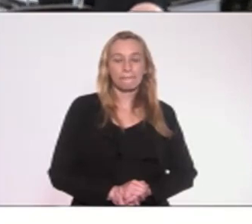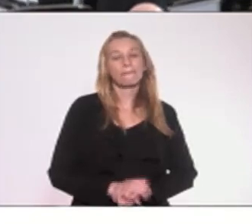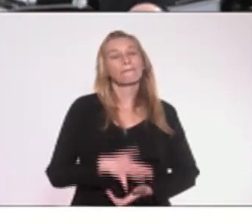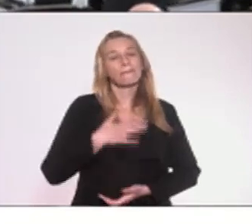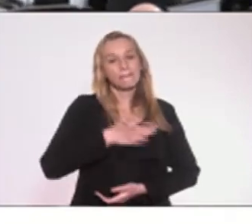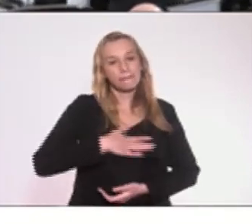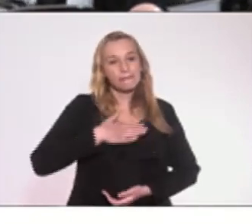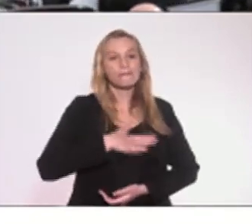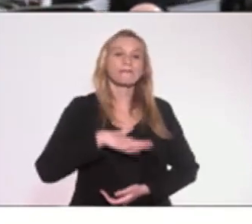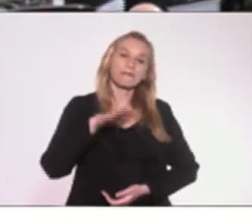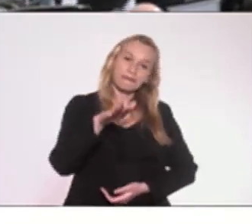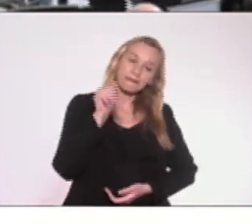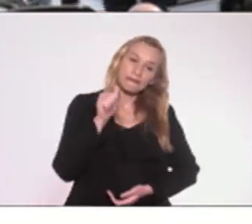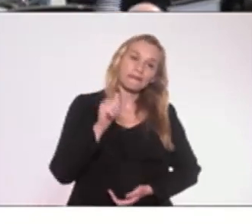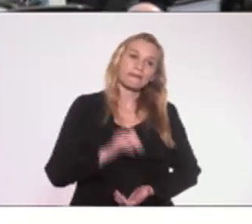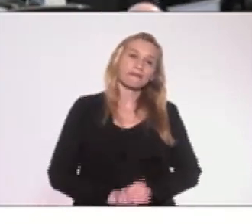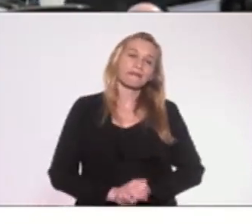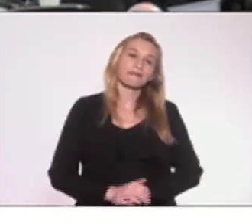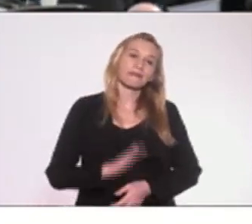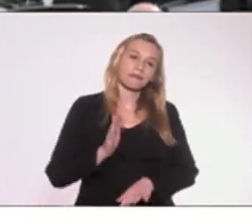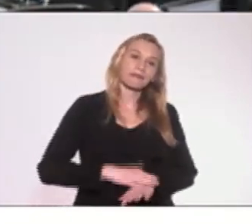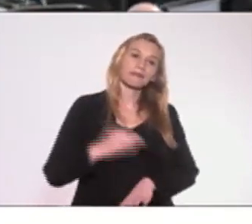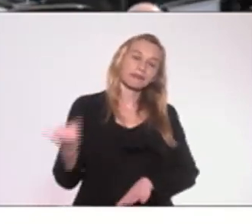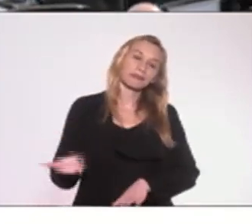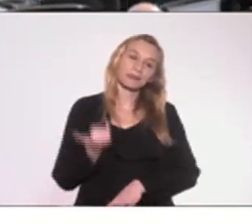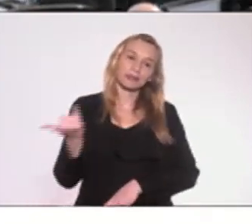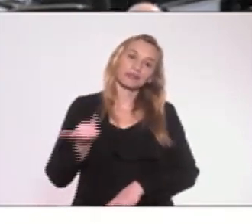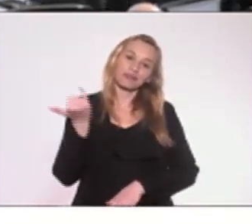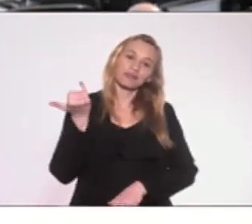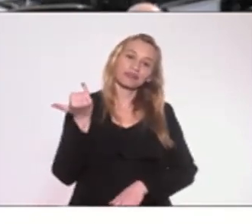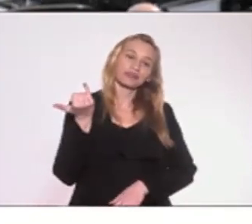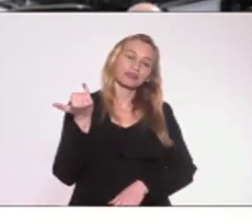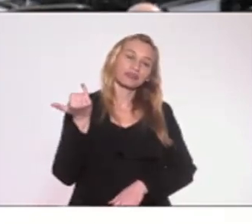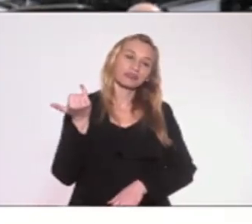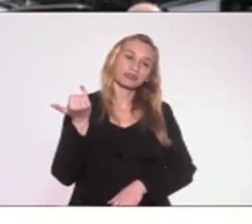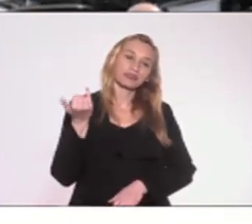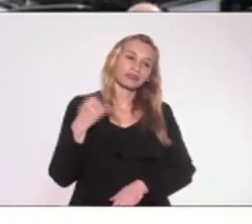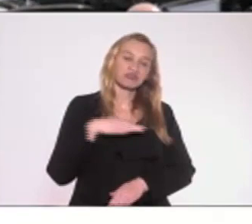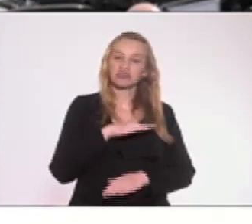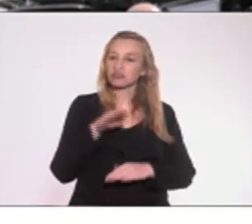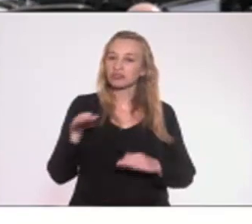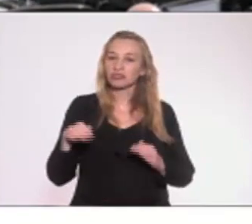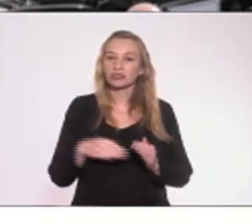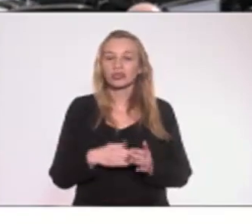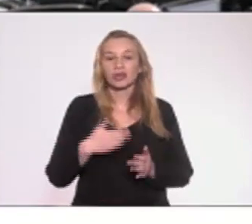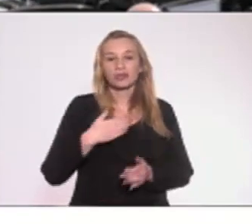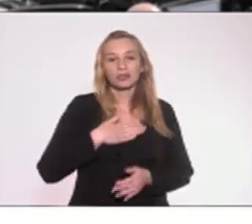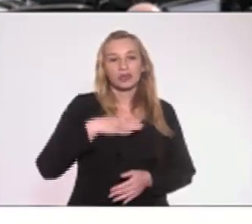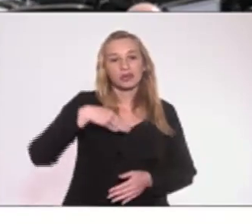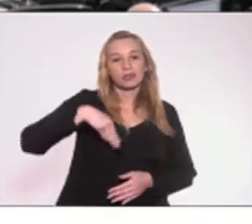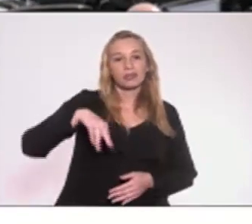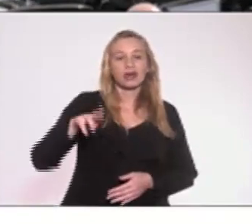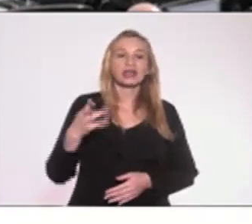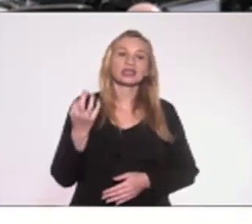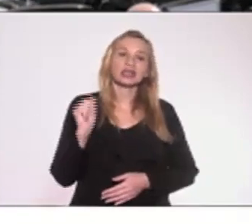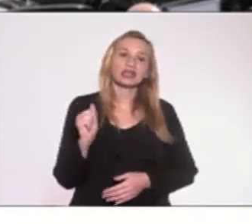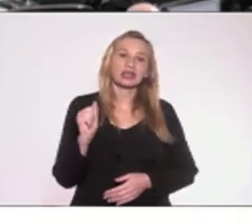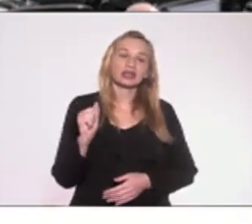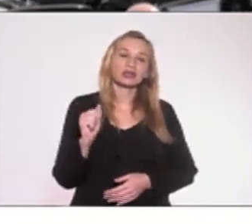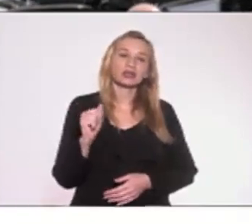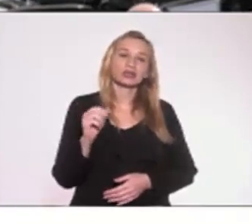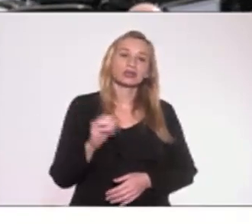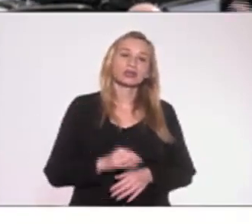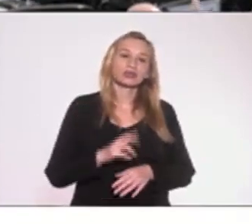Gostaria de chamar a mais importante de todas, a minha madrinha, um carinho especial, doutora